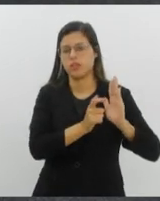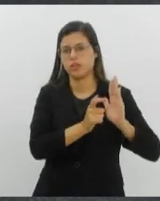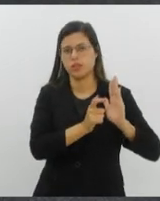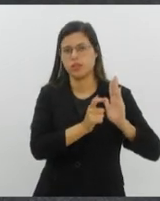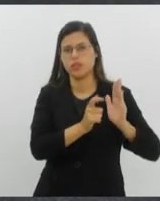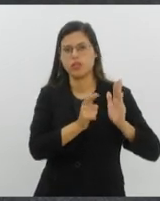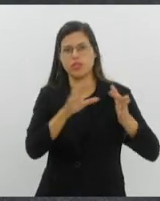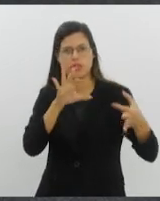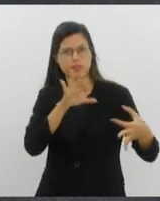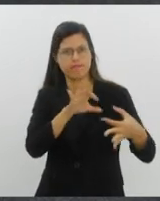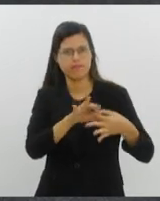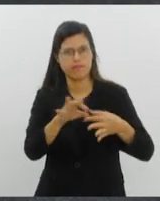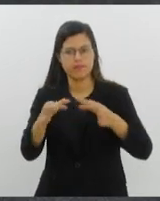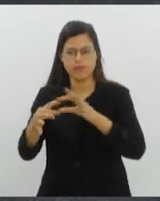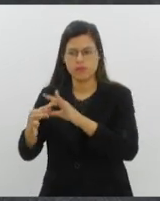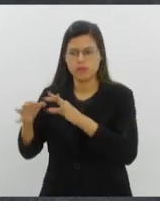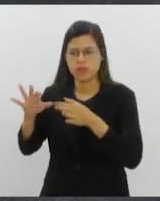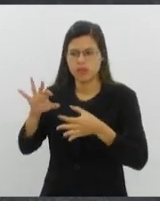um conjunto ali